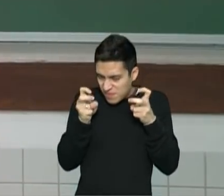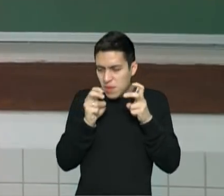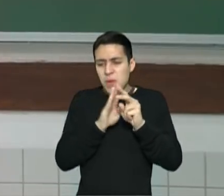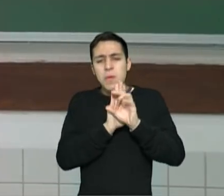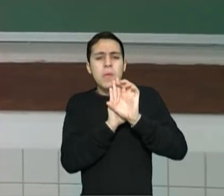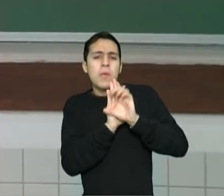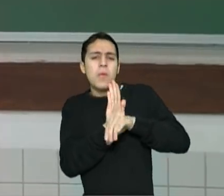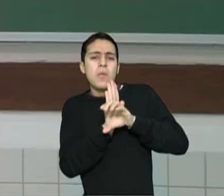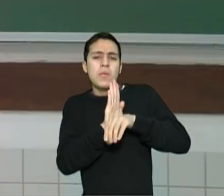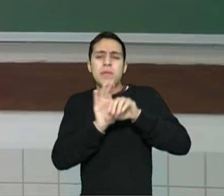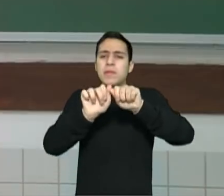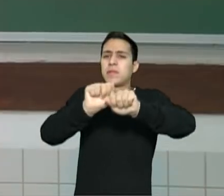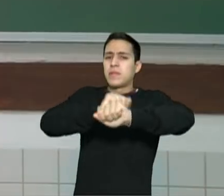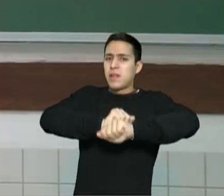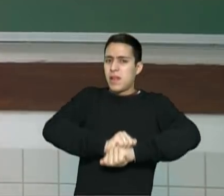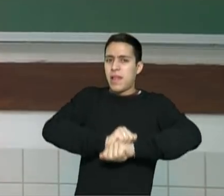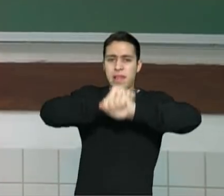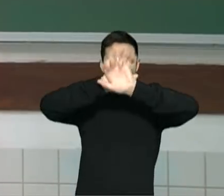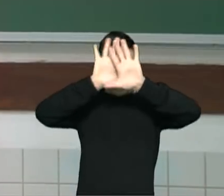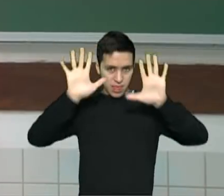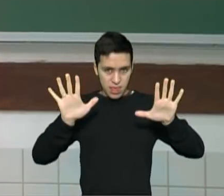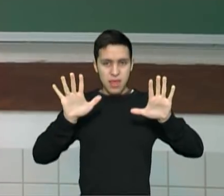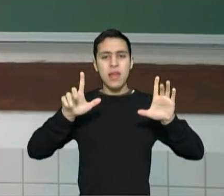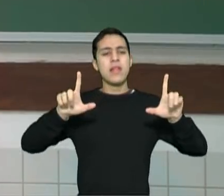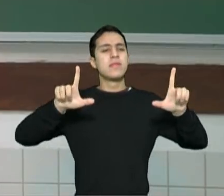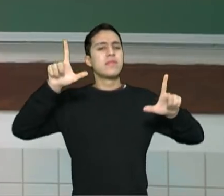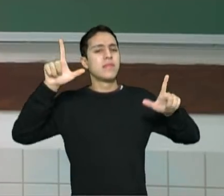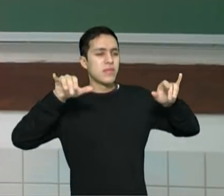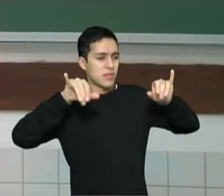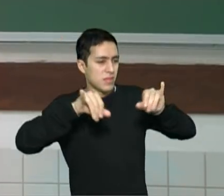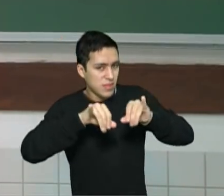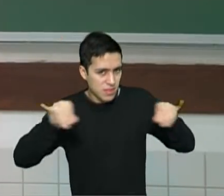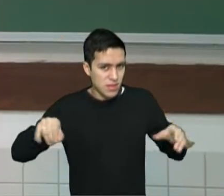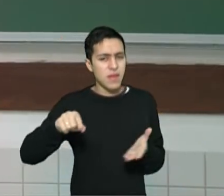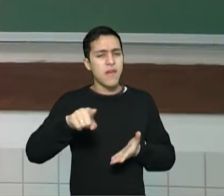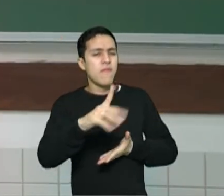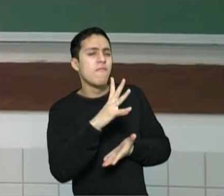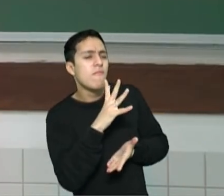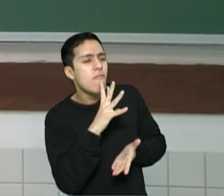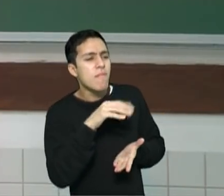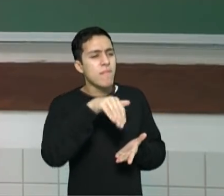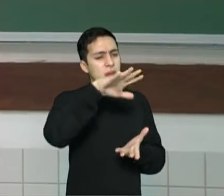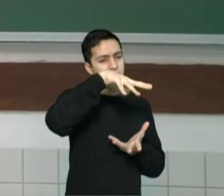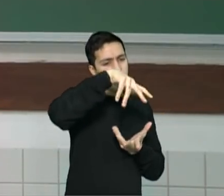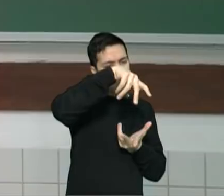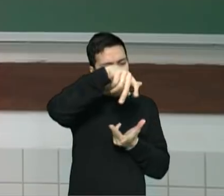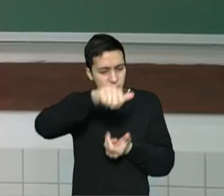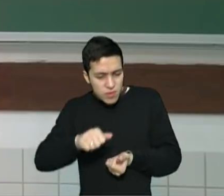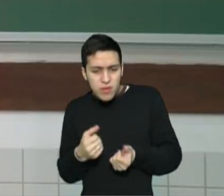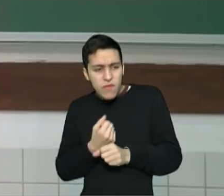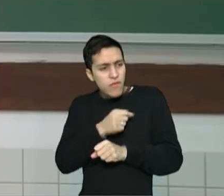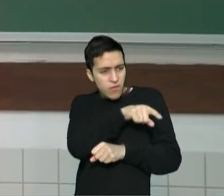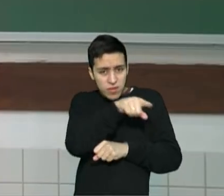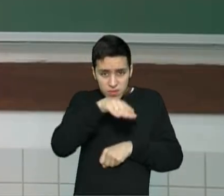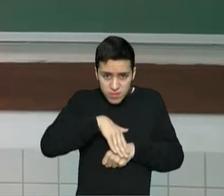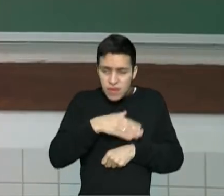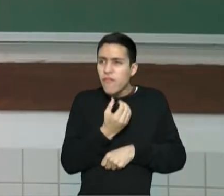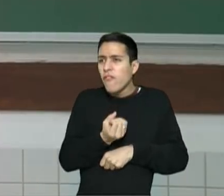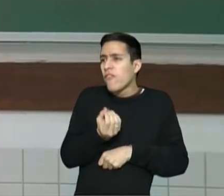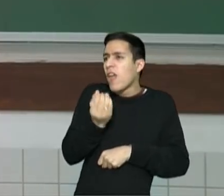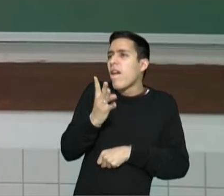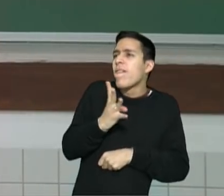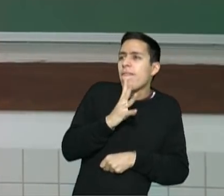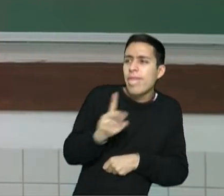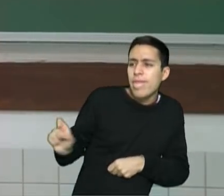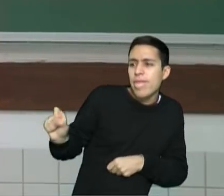muito clara da mídia no seguinte aspecto: você conhece mais o mundo, você viaja mais pelo mundo, então em